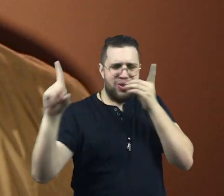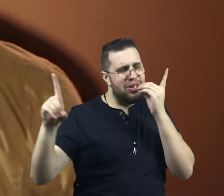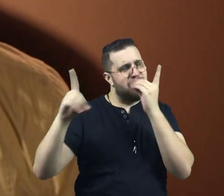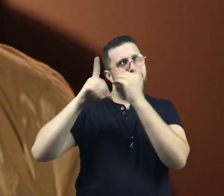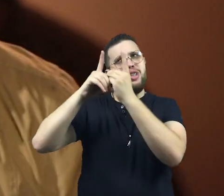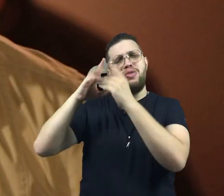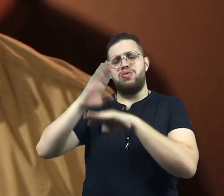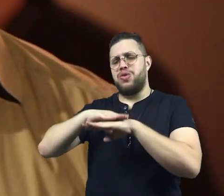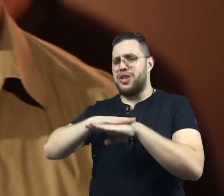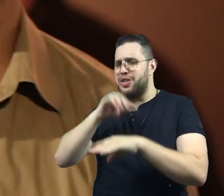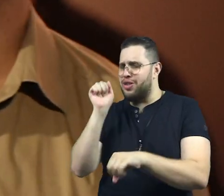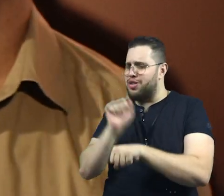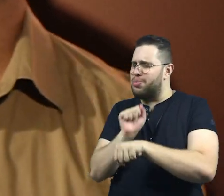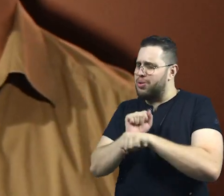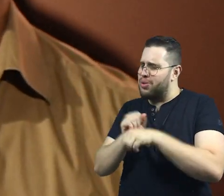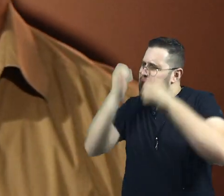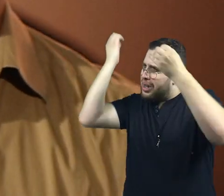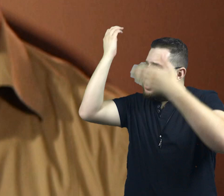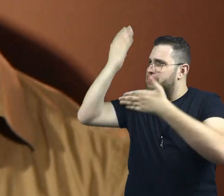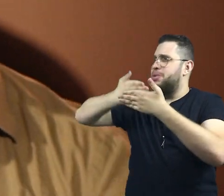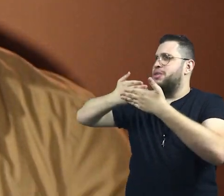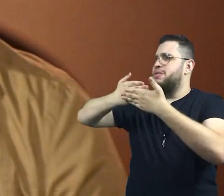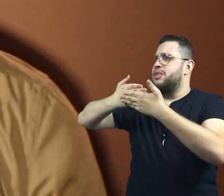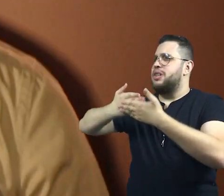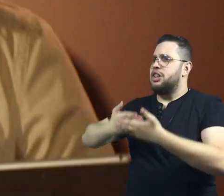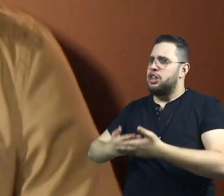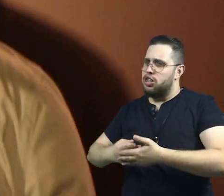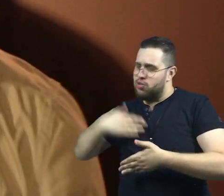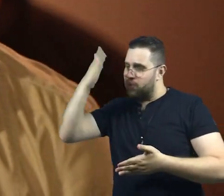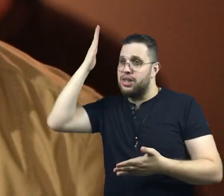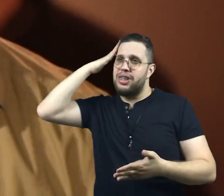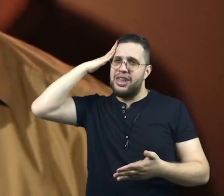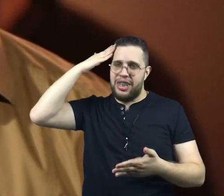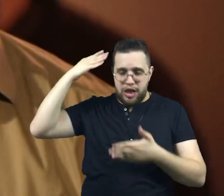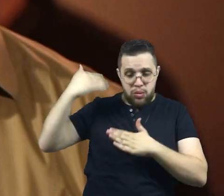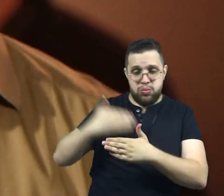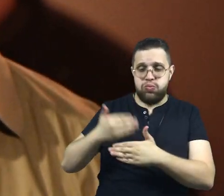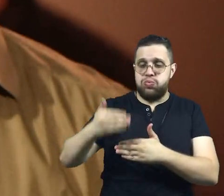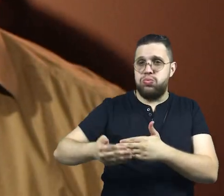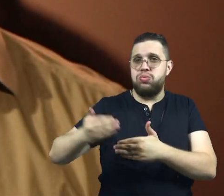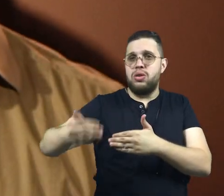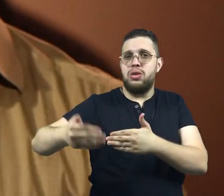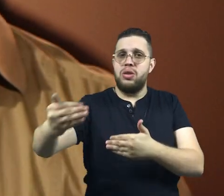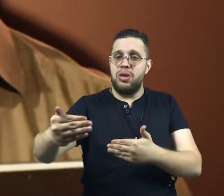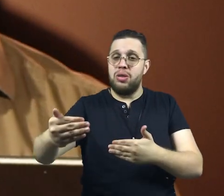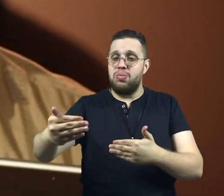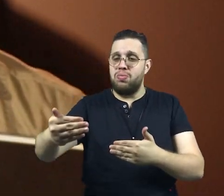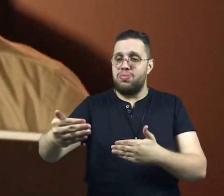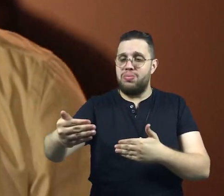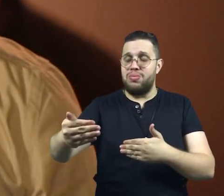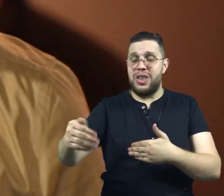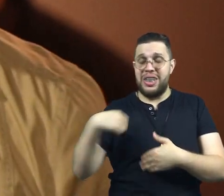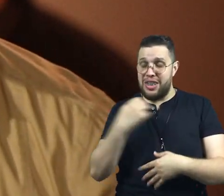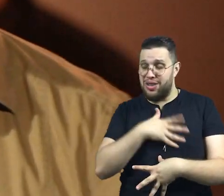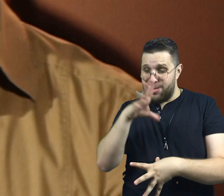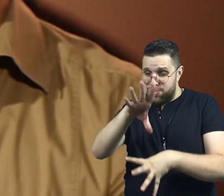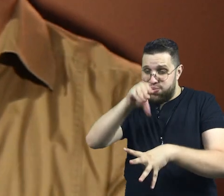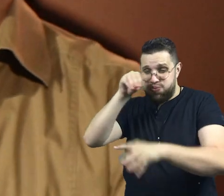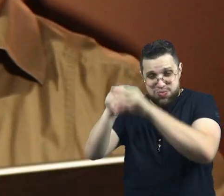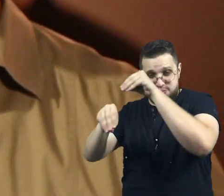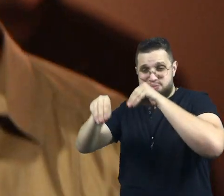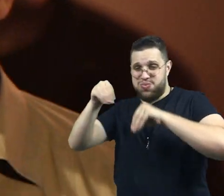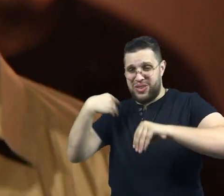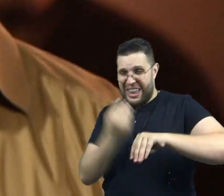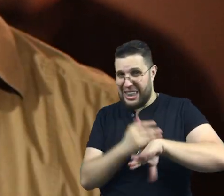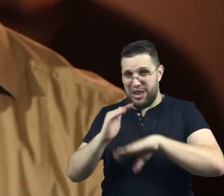você suportou essa prova. Você entendeu o processo. Aleluia, eu estou extraindo de vocês, estou extraindo